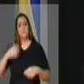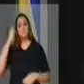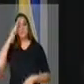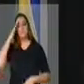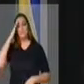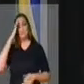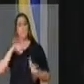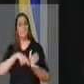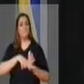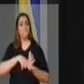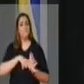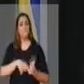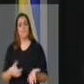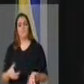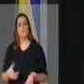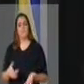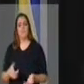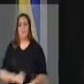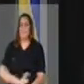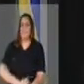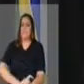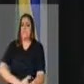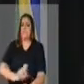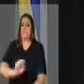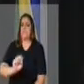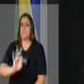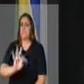por hábitos indevidos,